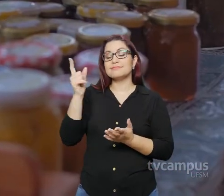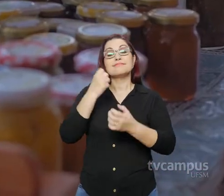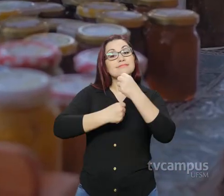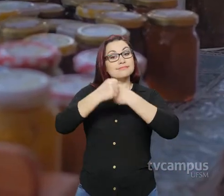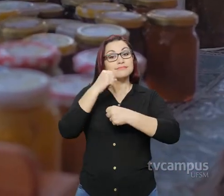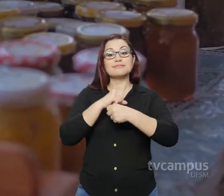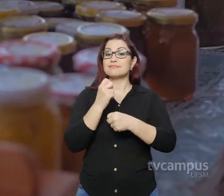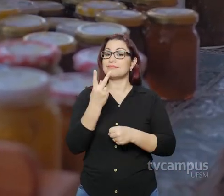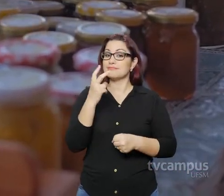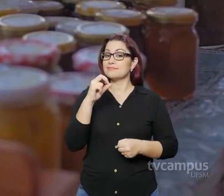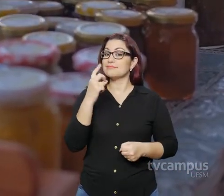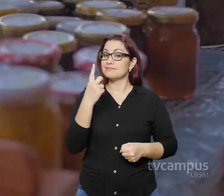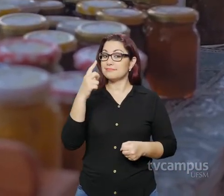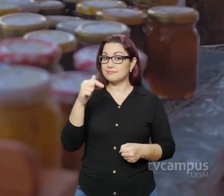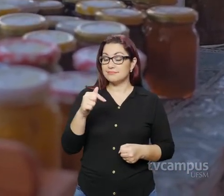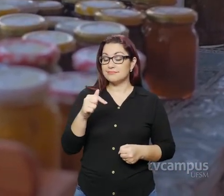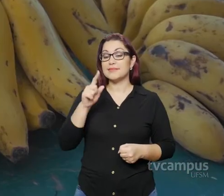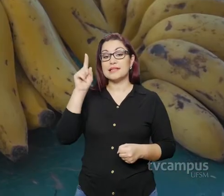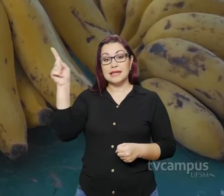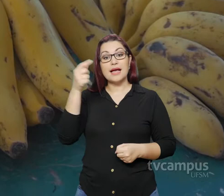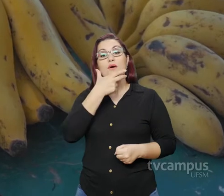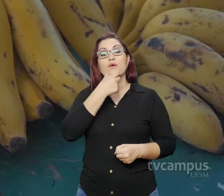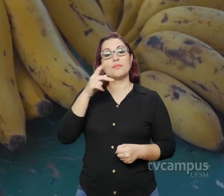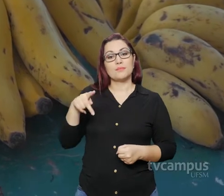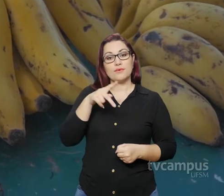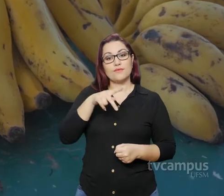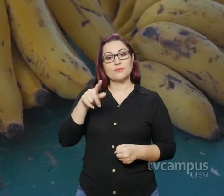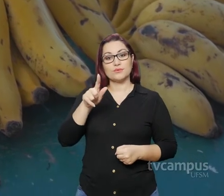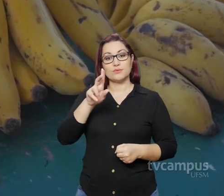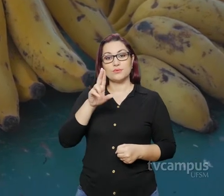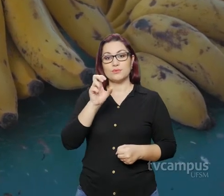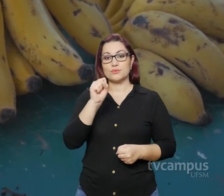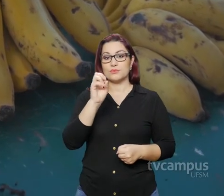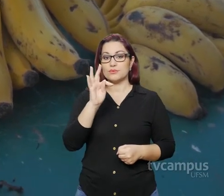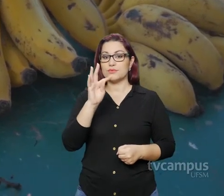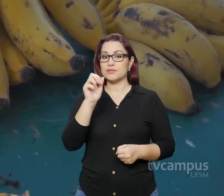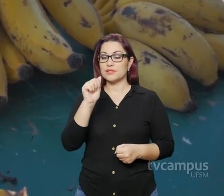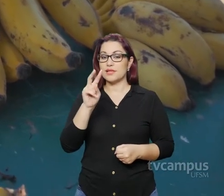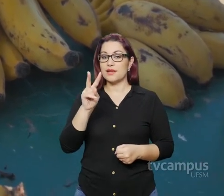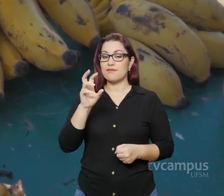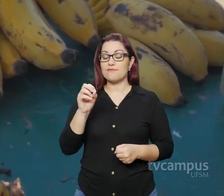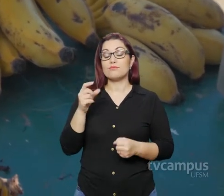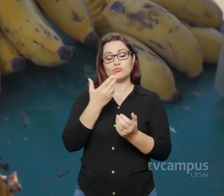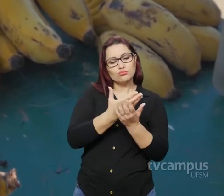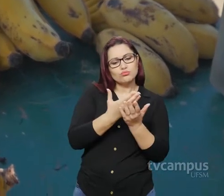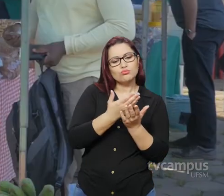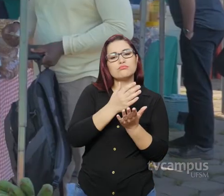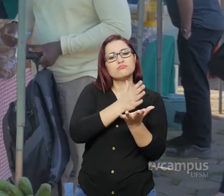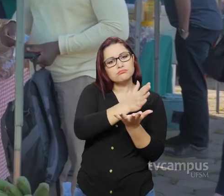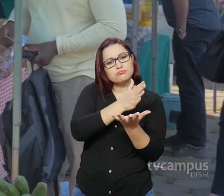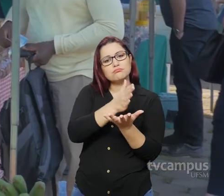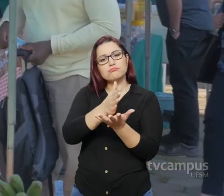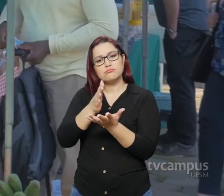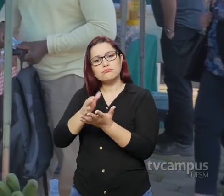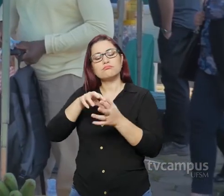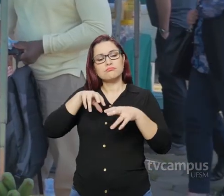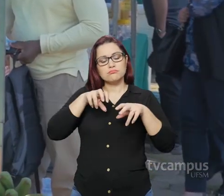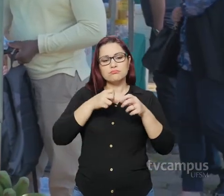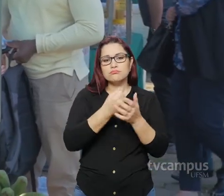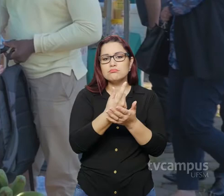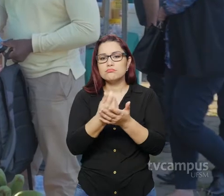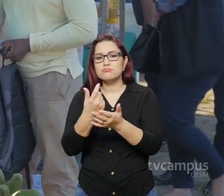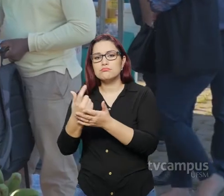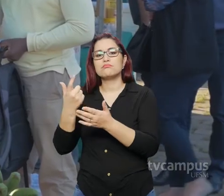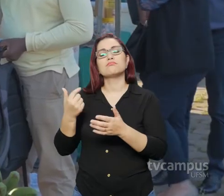mercados de consumo de proximidade, que são as feiras, né, e que sai direto